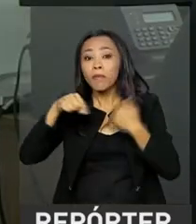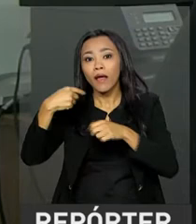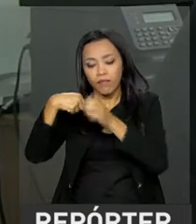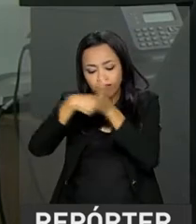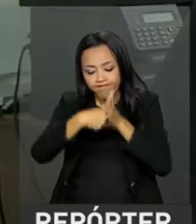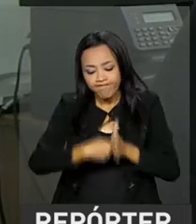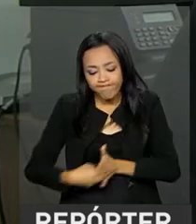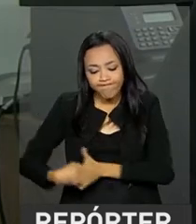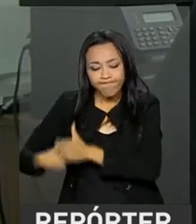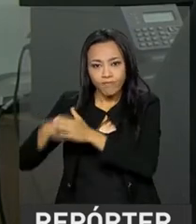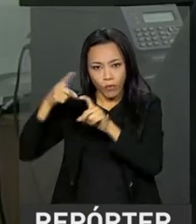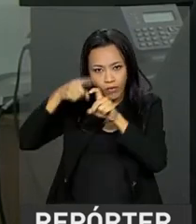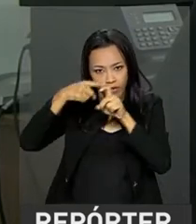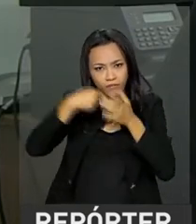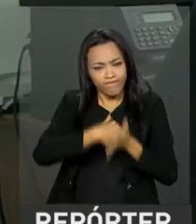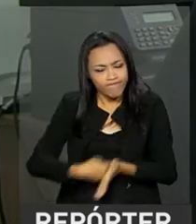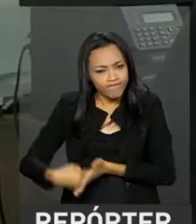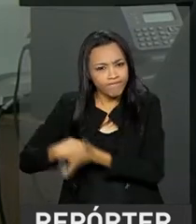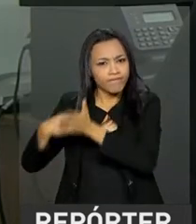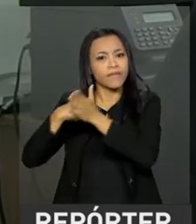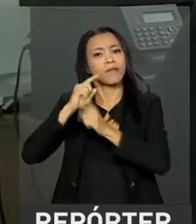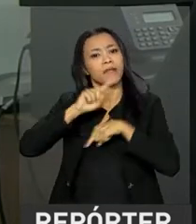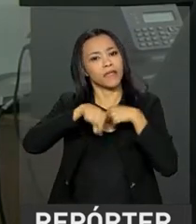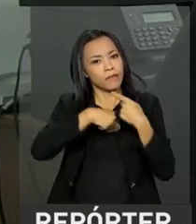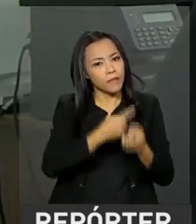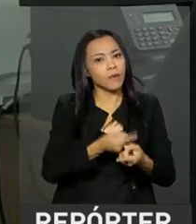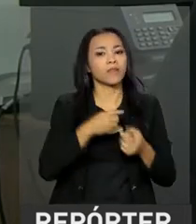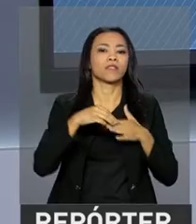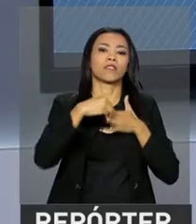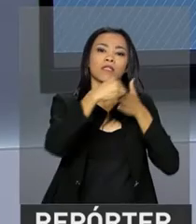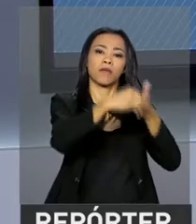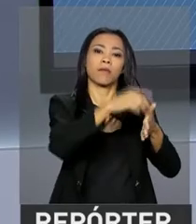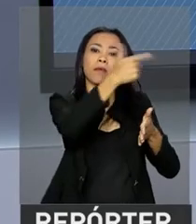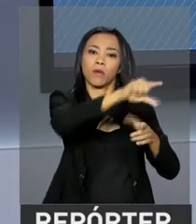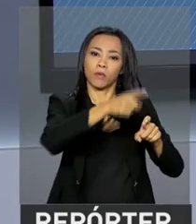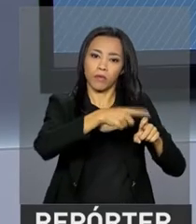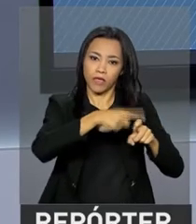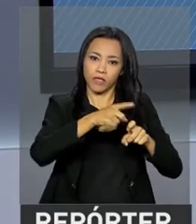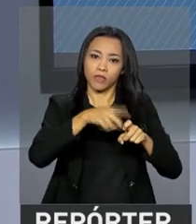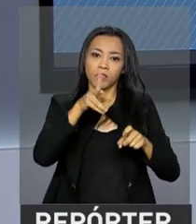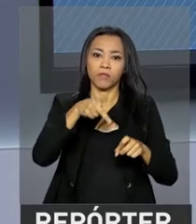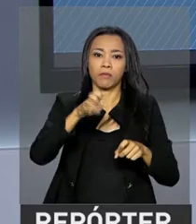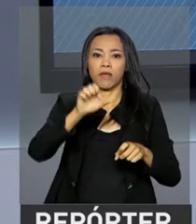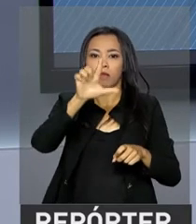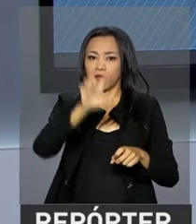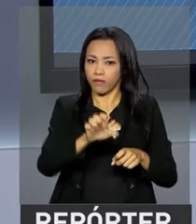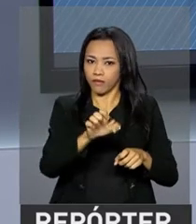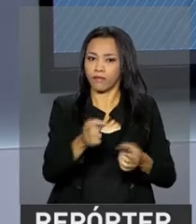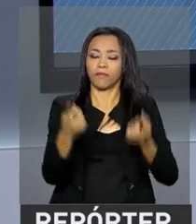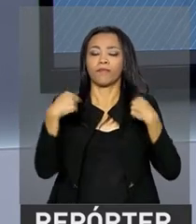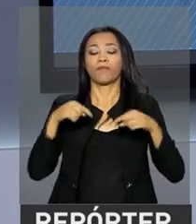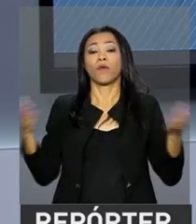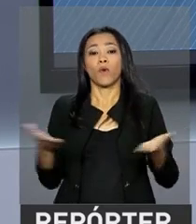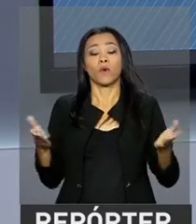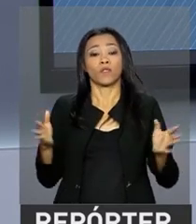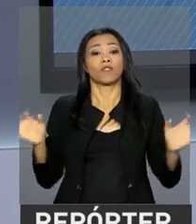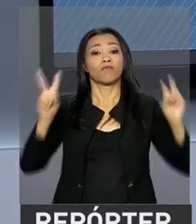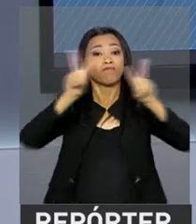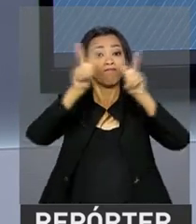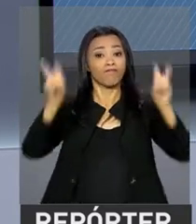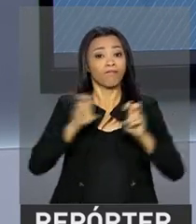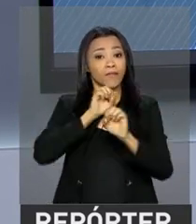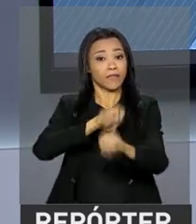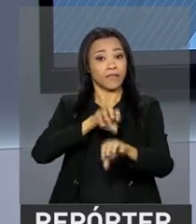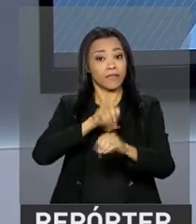fizeram é fazer a avaliação e passou a utilizar uma tônica fala agora de educação termina hoje o prazo